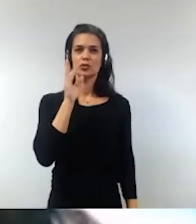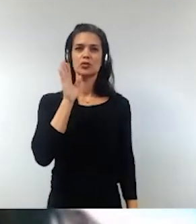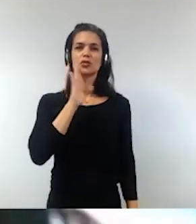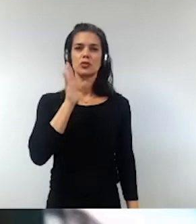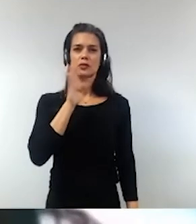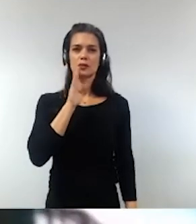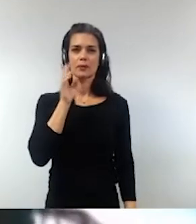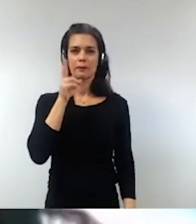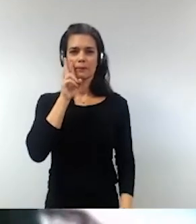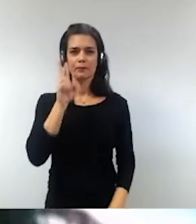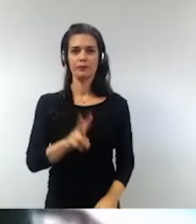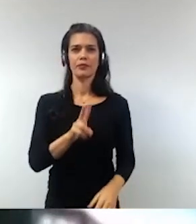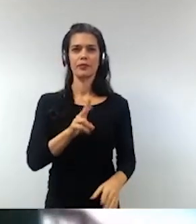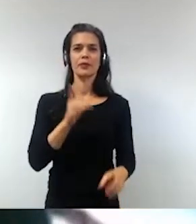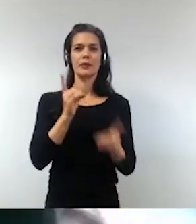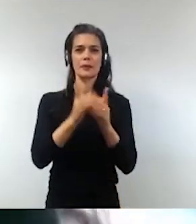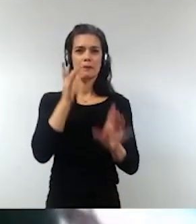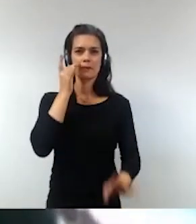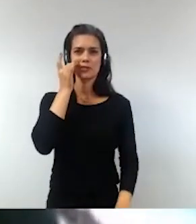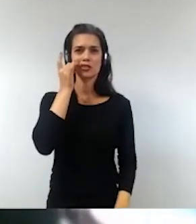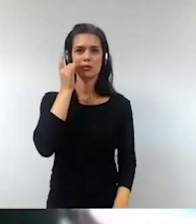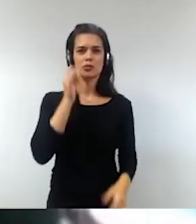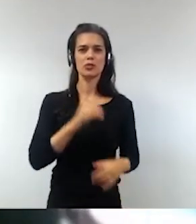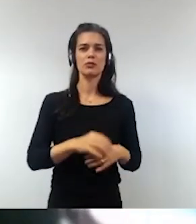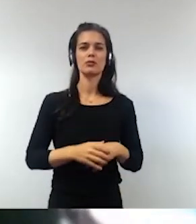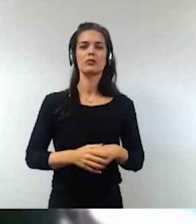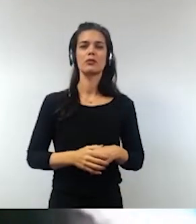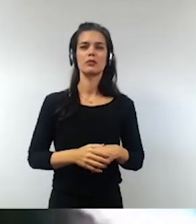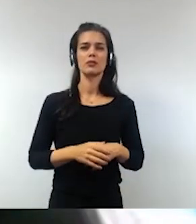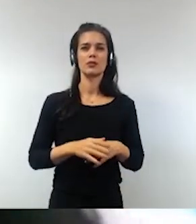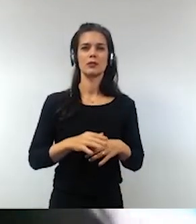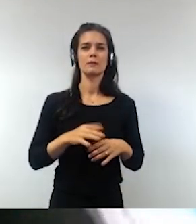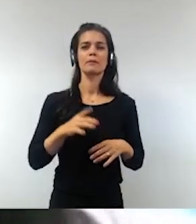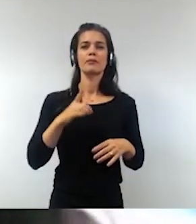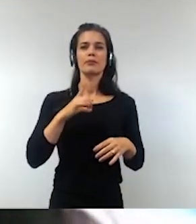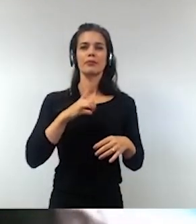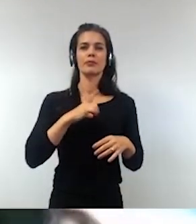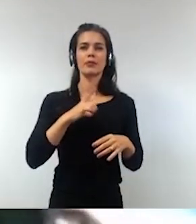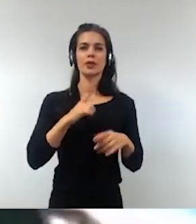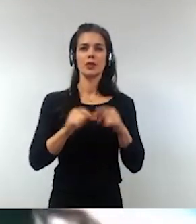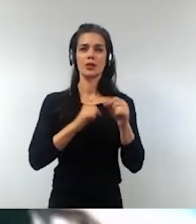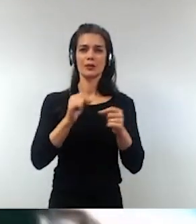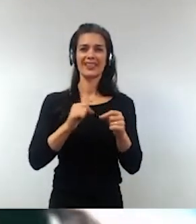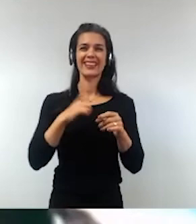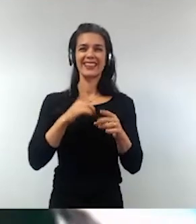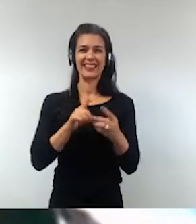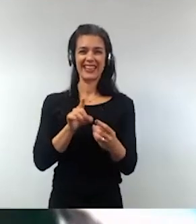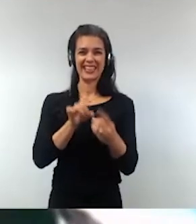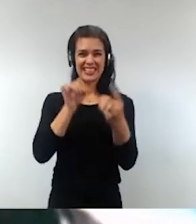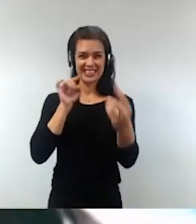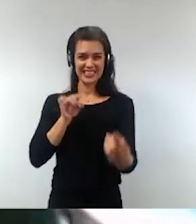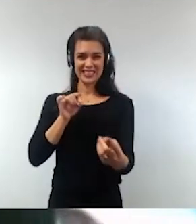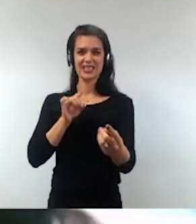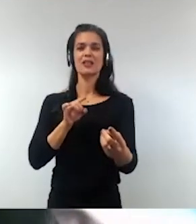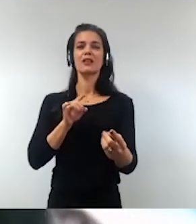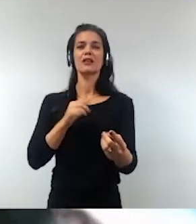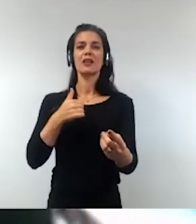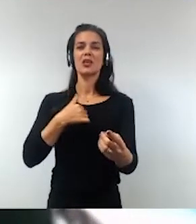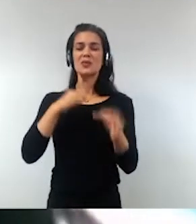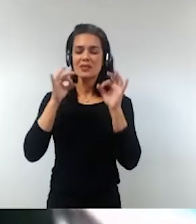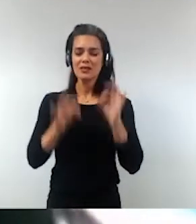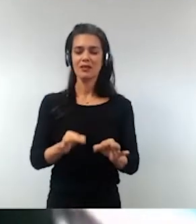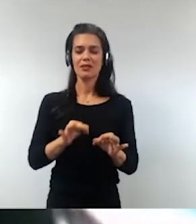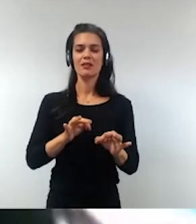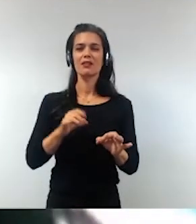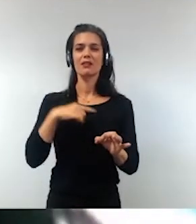encontro presencial. Agora, continuidade, sobretudo naqueles casos que têm distância física, eu tenho certeza que a